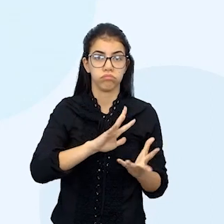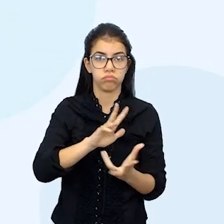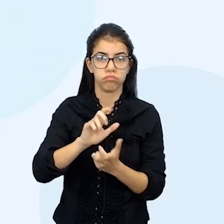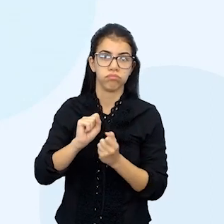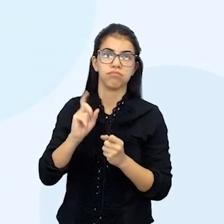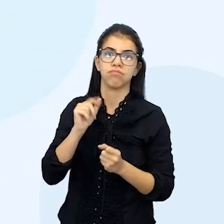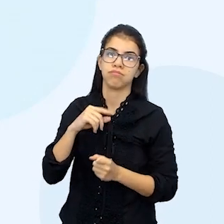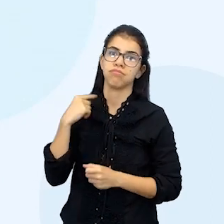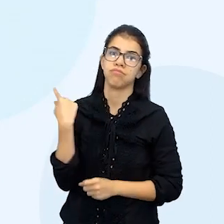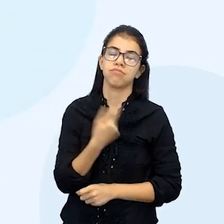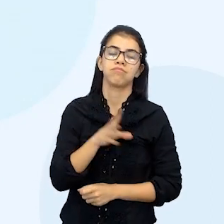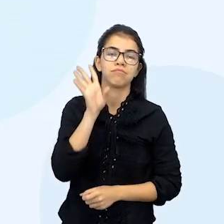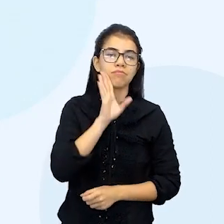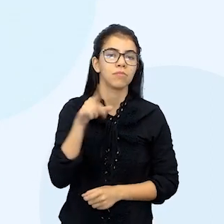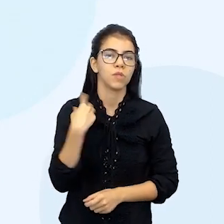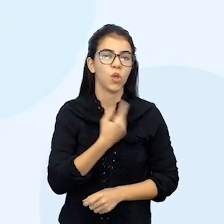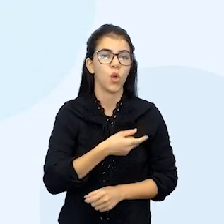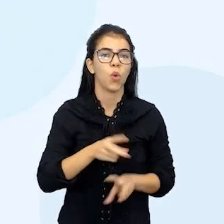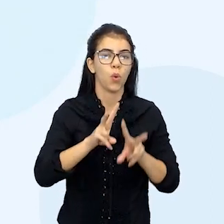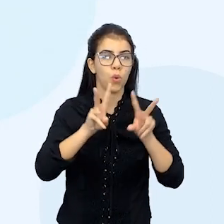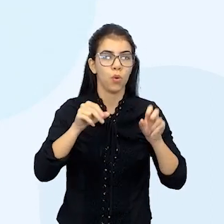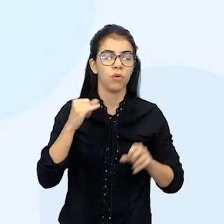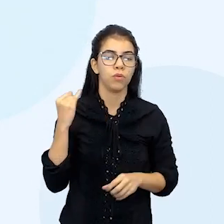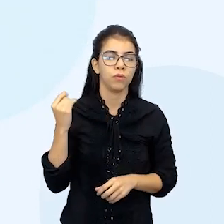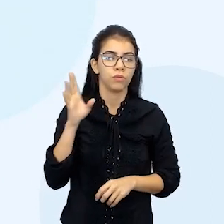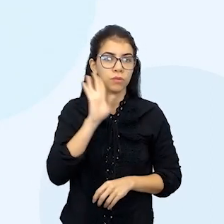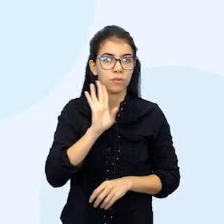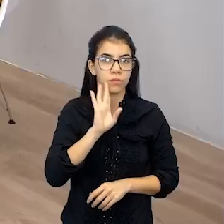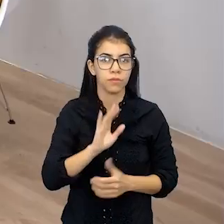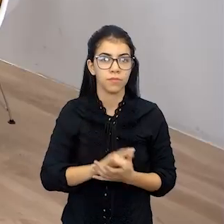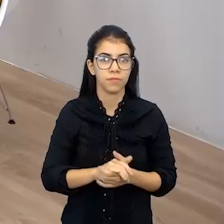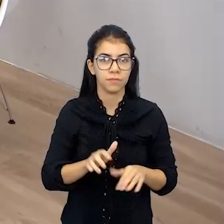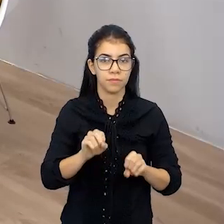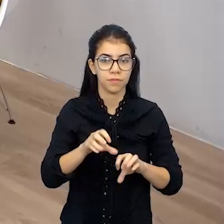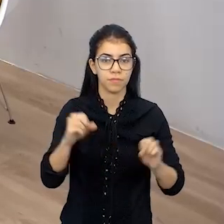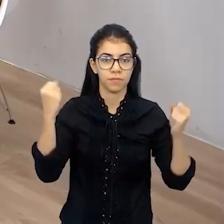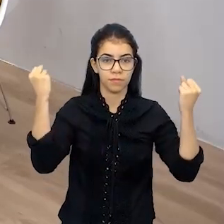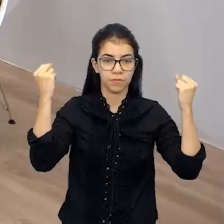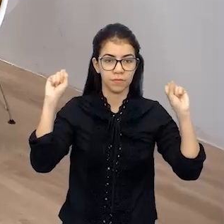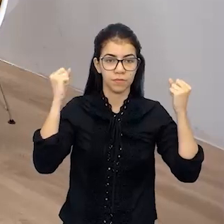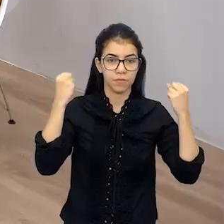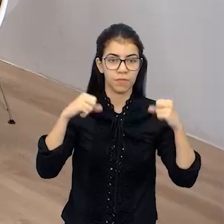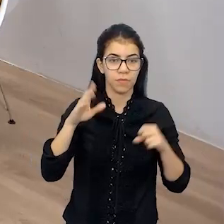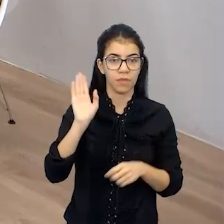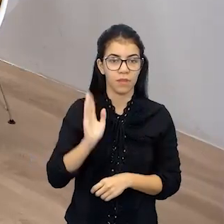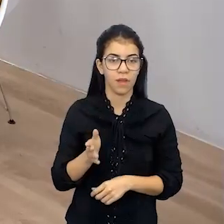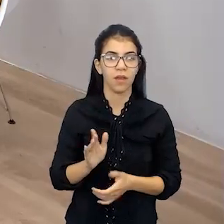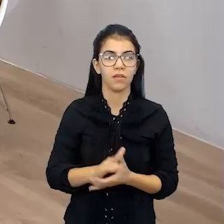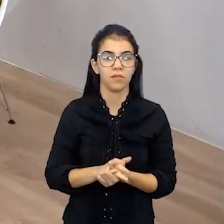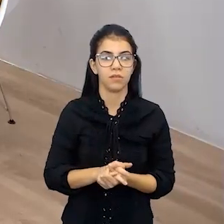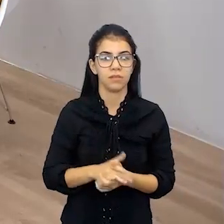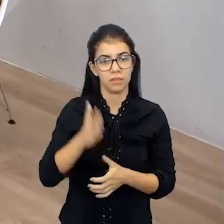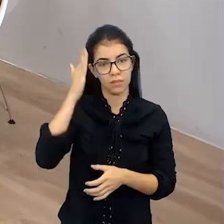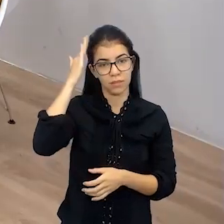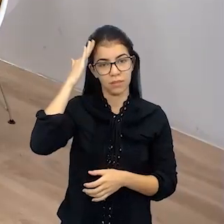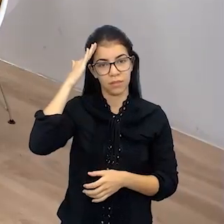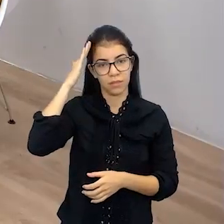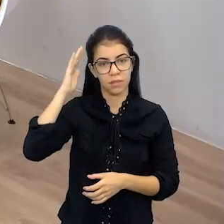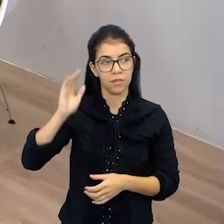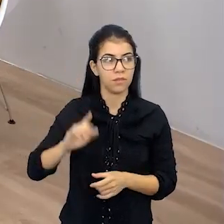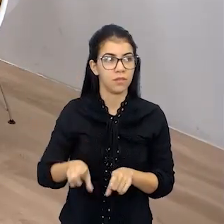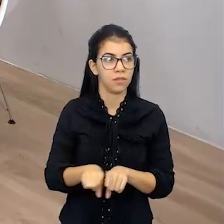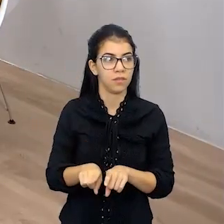Nossa, importante para a gente trabalhar esse tema, hein? Bastante coisa, né? Sou da educação física, já deixa eu ficar falando aqui o tempo inteiro aqui, né?